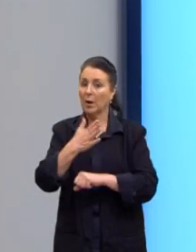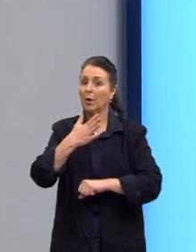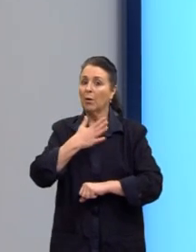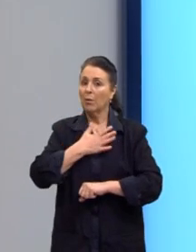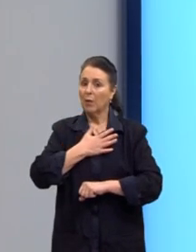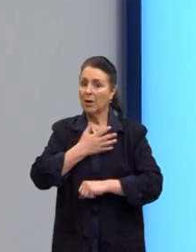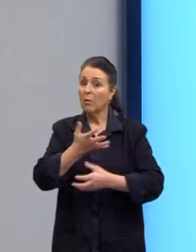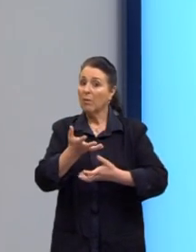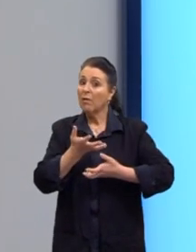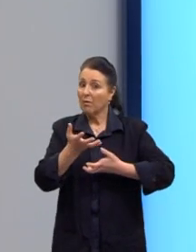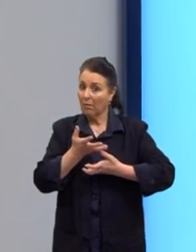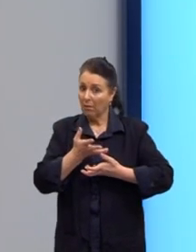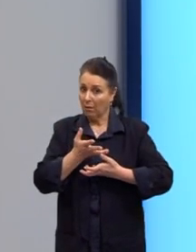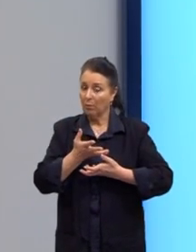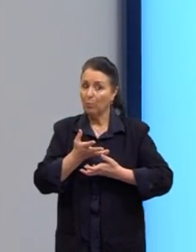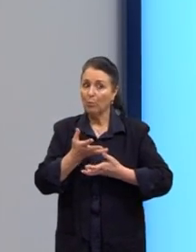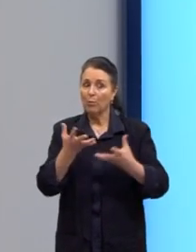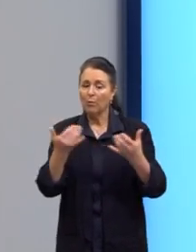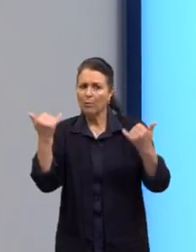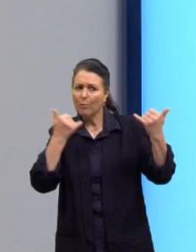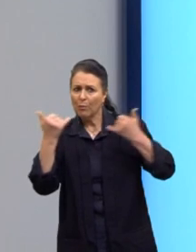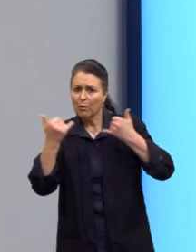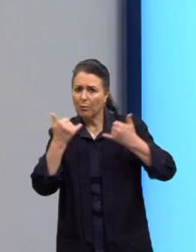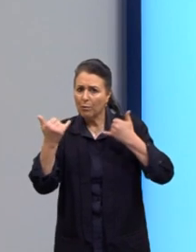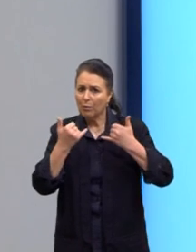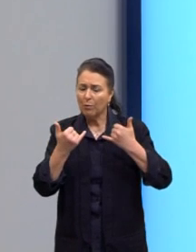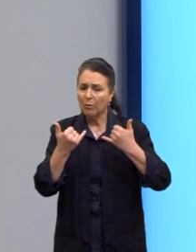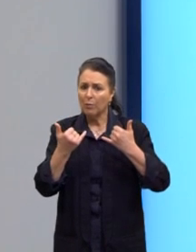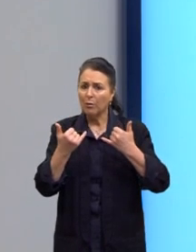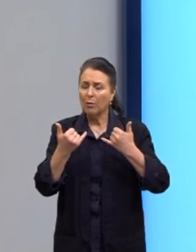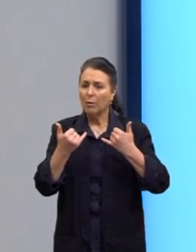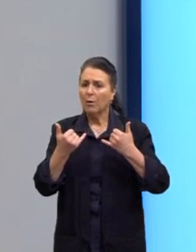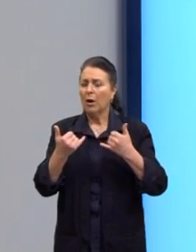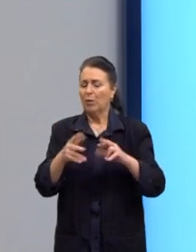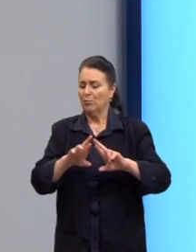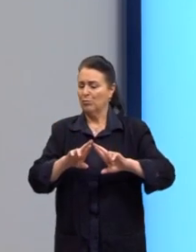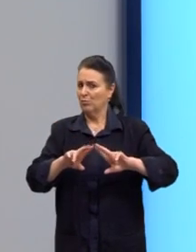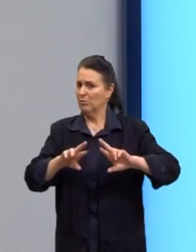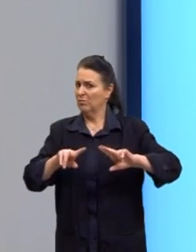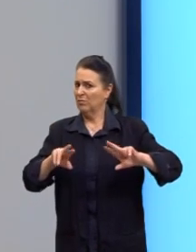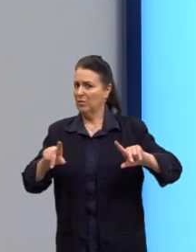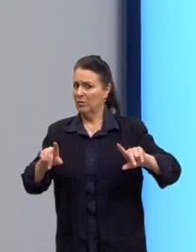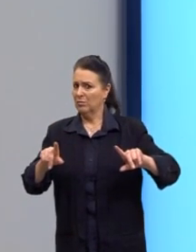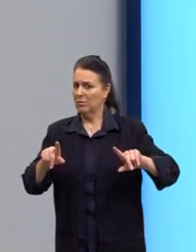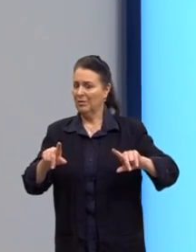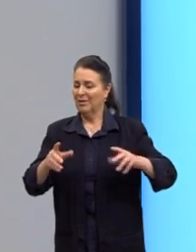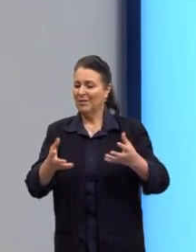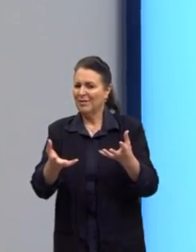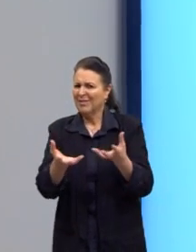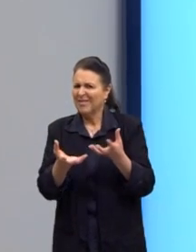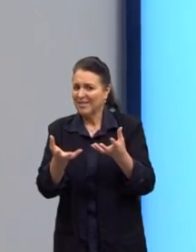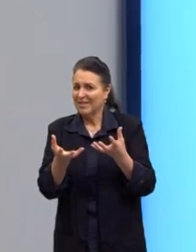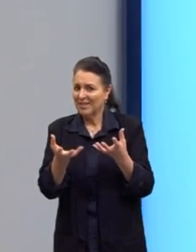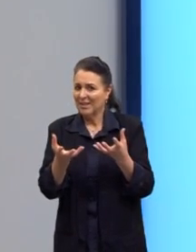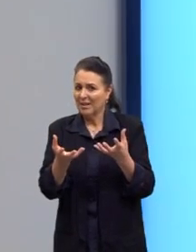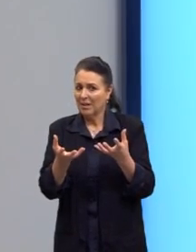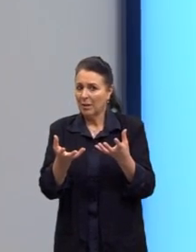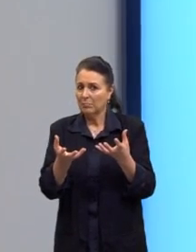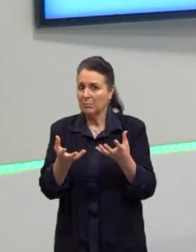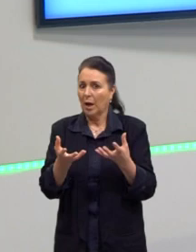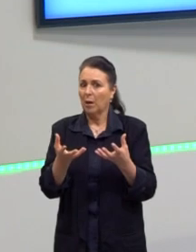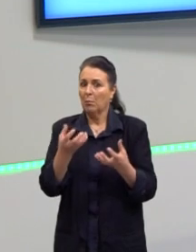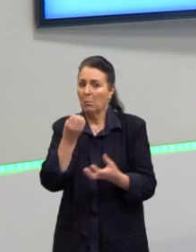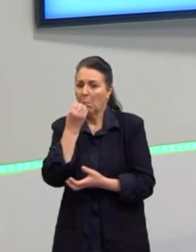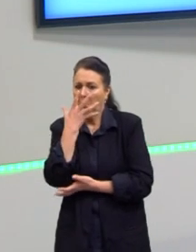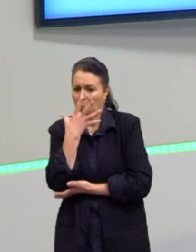de me manter bem informada é completamente diferente do meu desejo de me manter sã